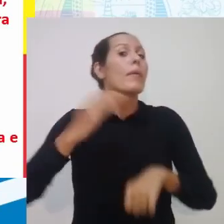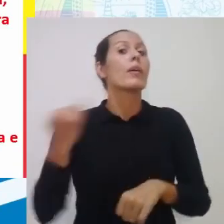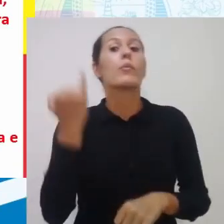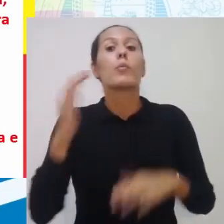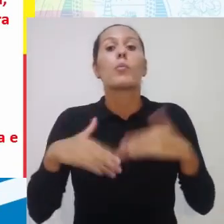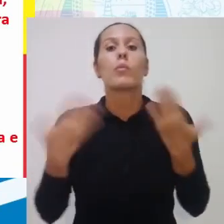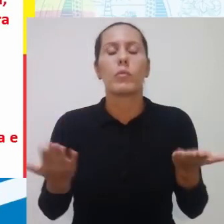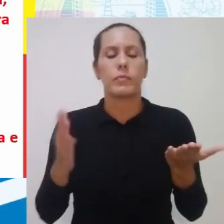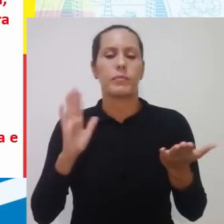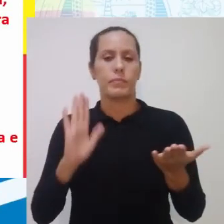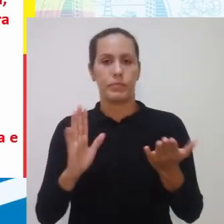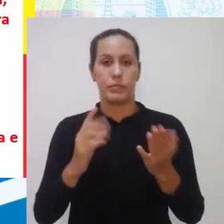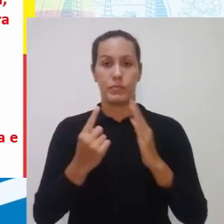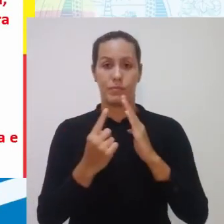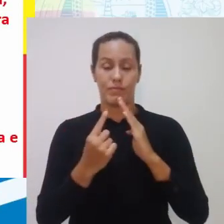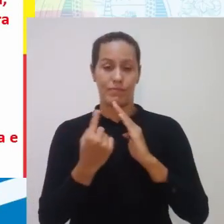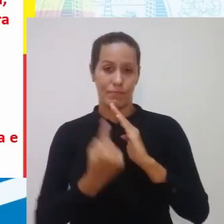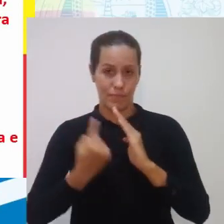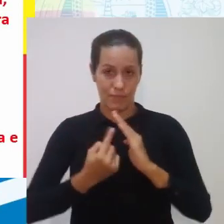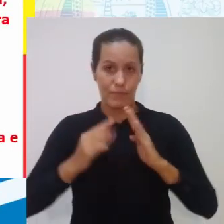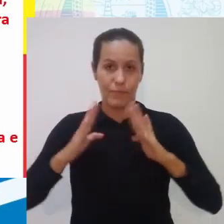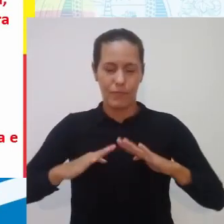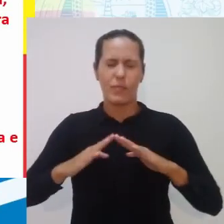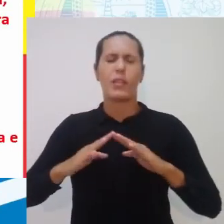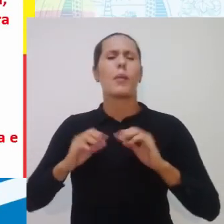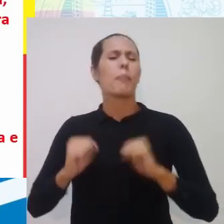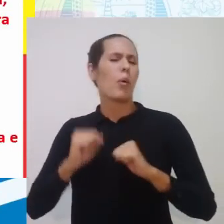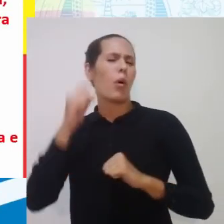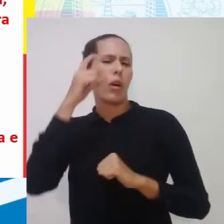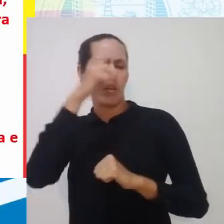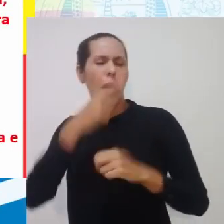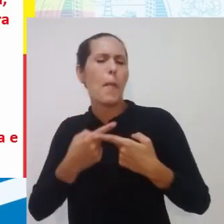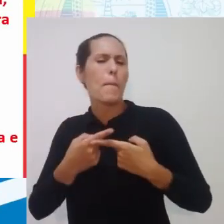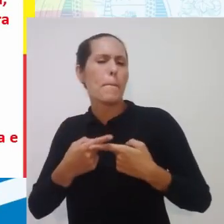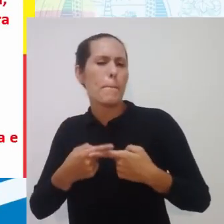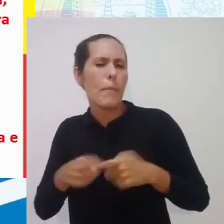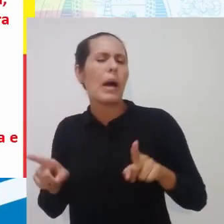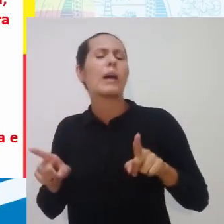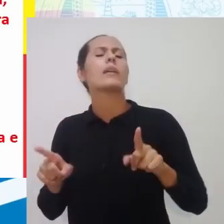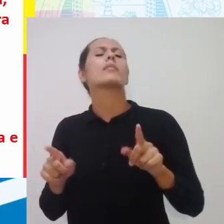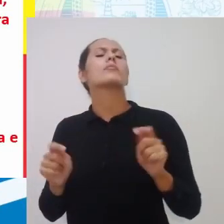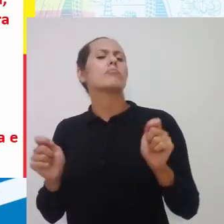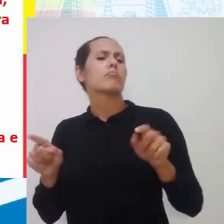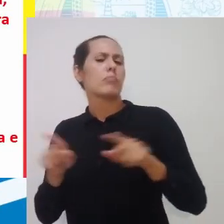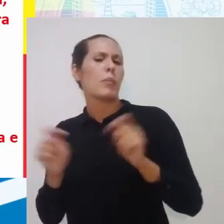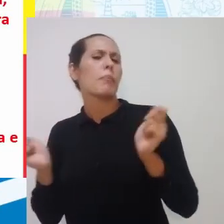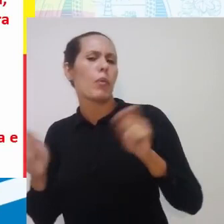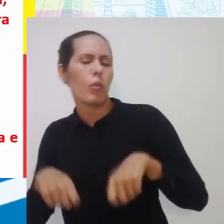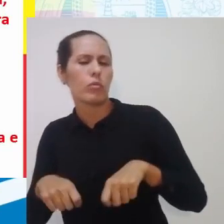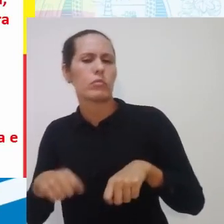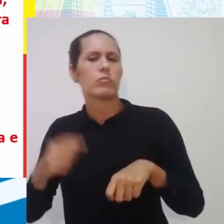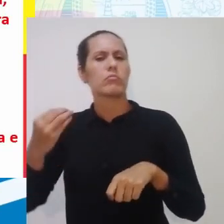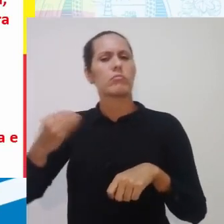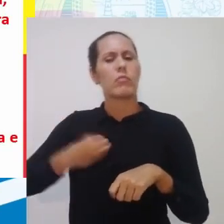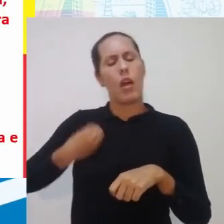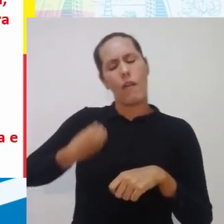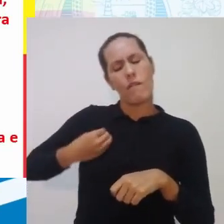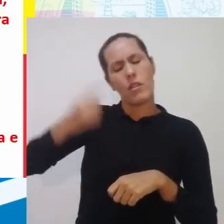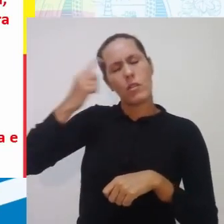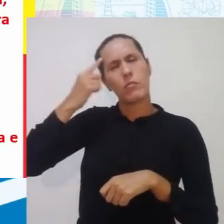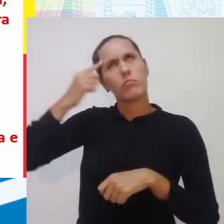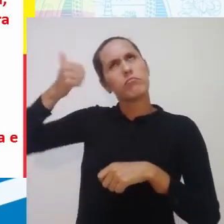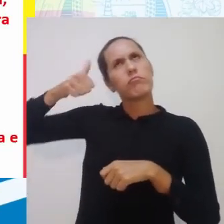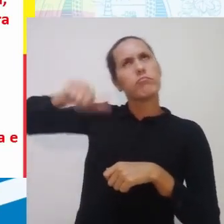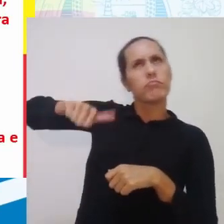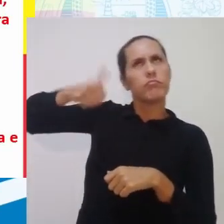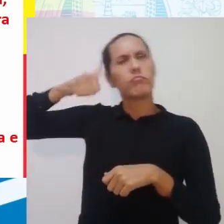mais relevante? O confinamento pode ser difícil, mas também um momento para